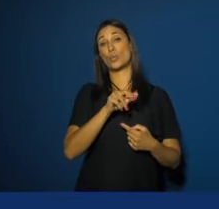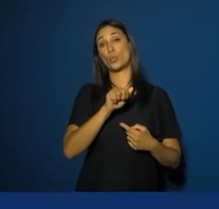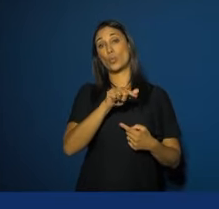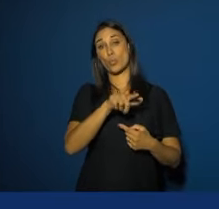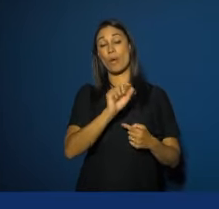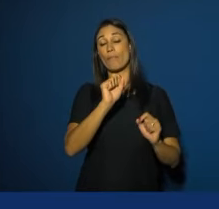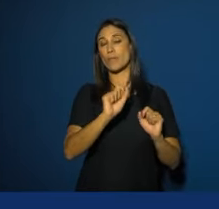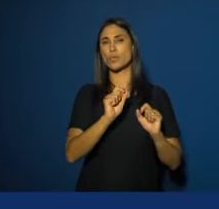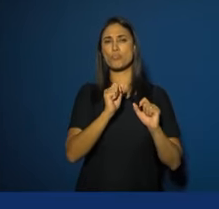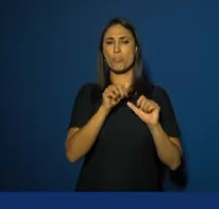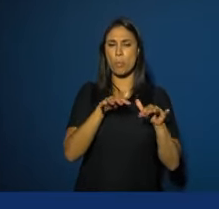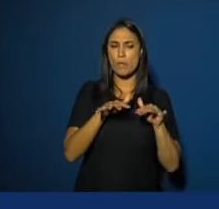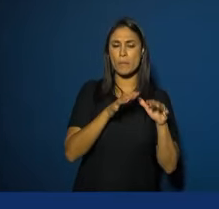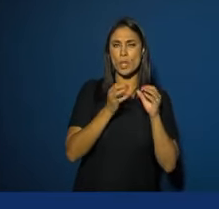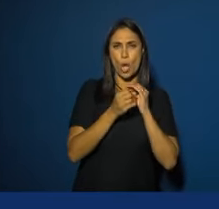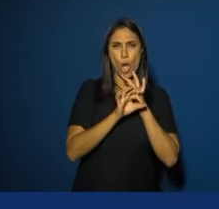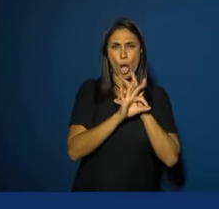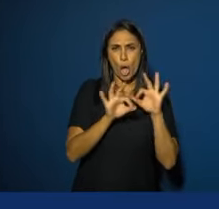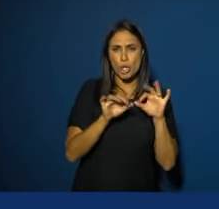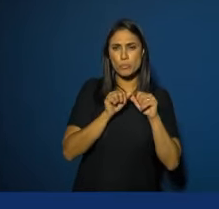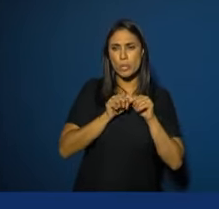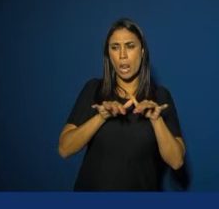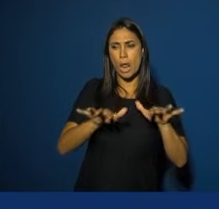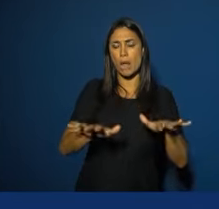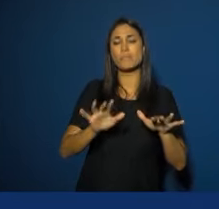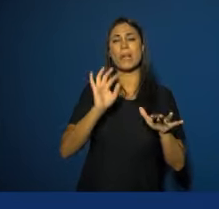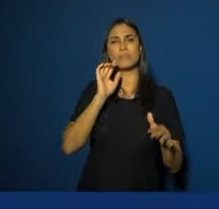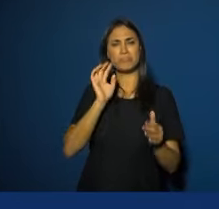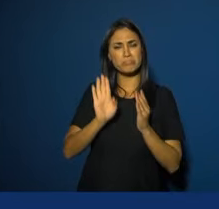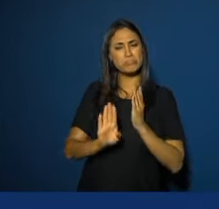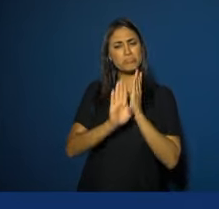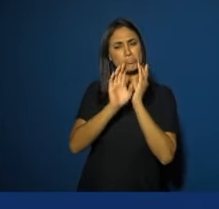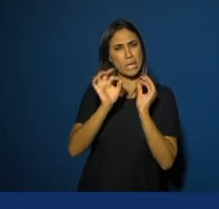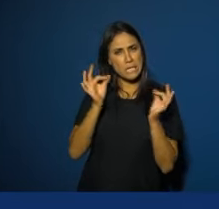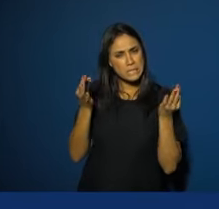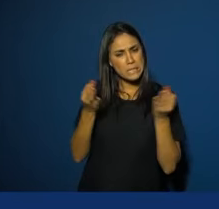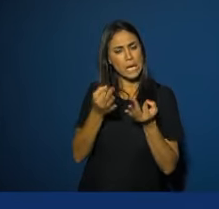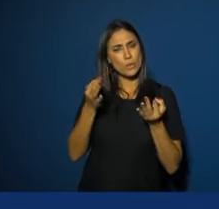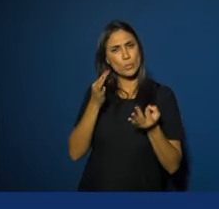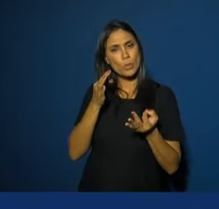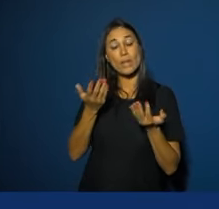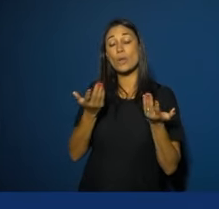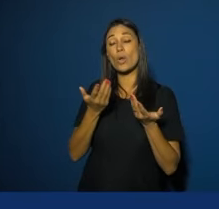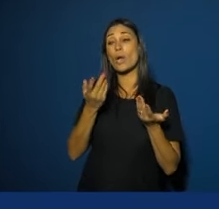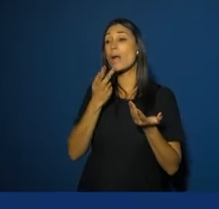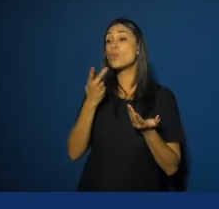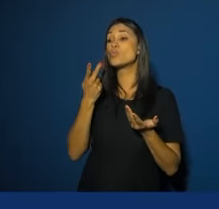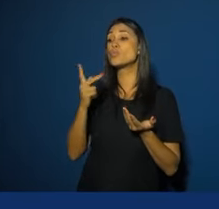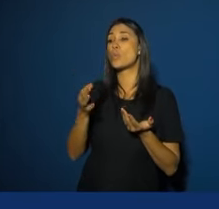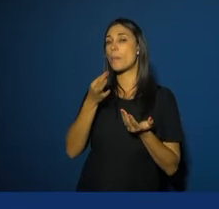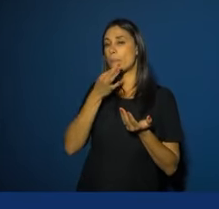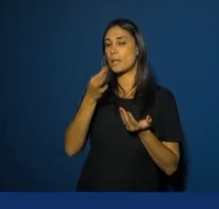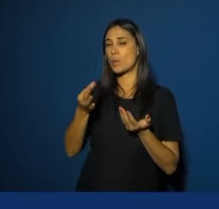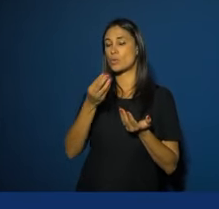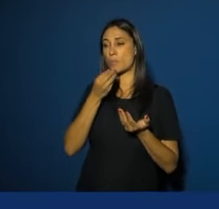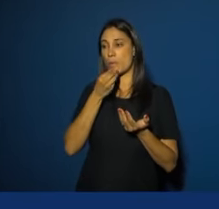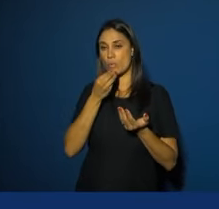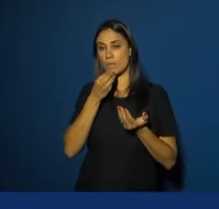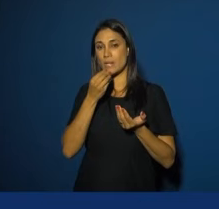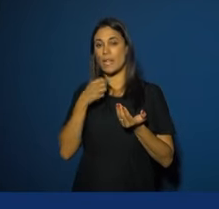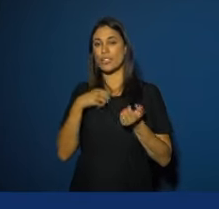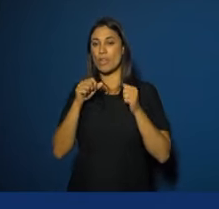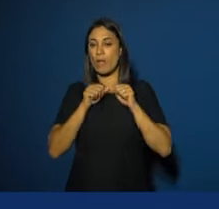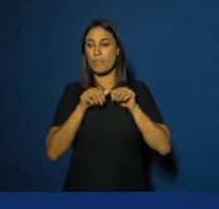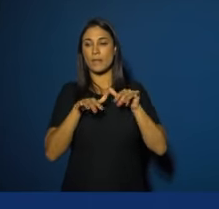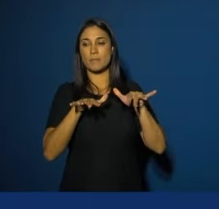em transmissão, acertando muito o ponto de entrada, o ponto de saída, etc. Então, eu queria ouvir um pouco a sua visão com respeito à oportunidade que a